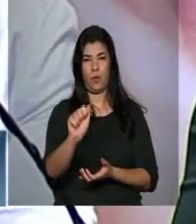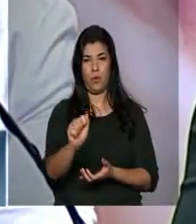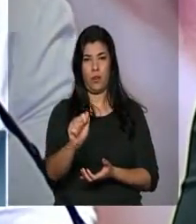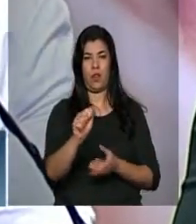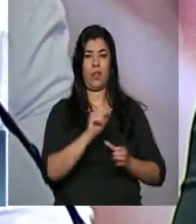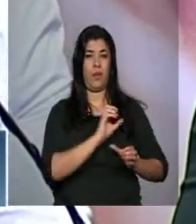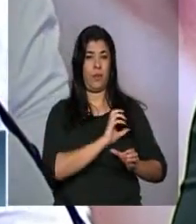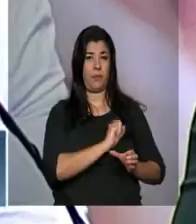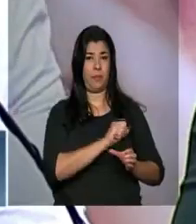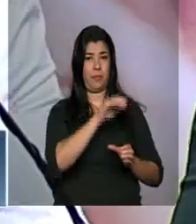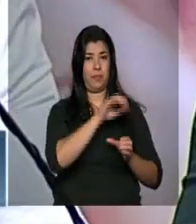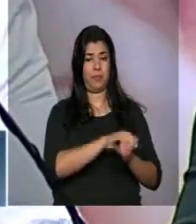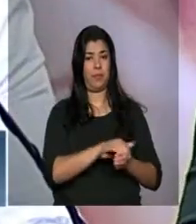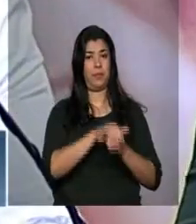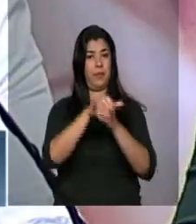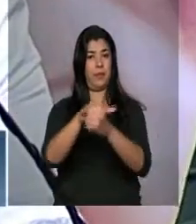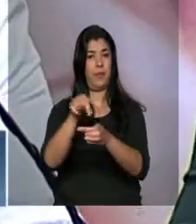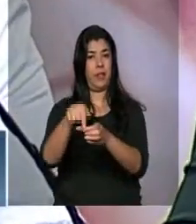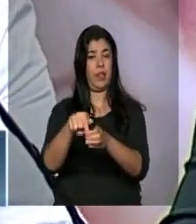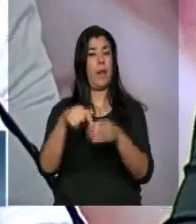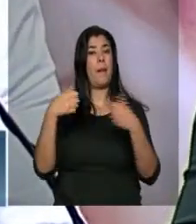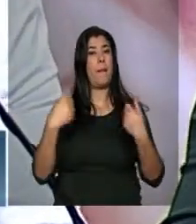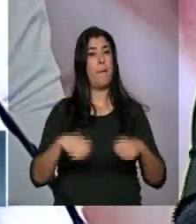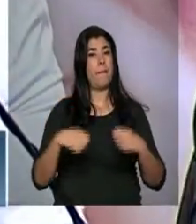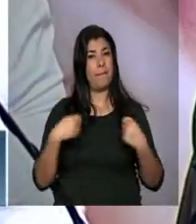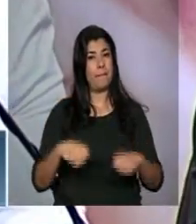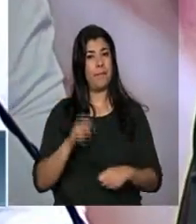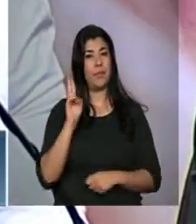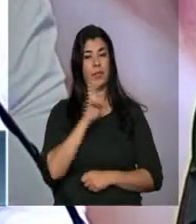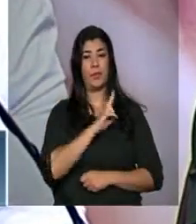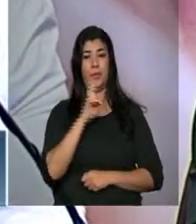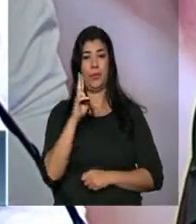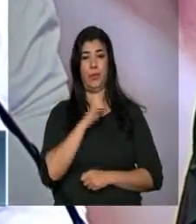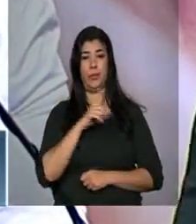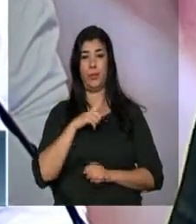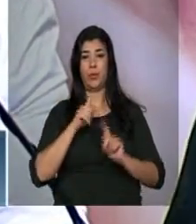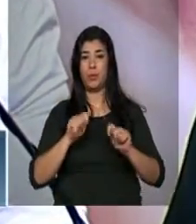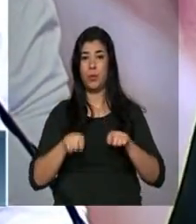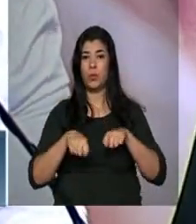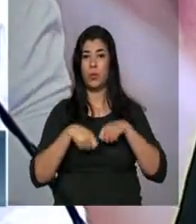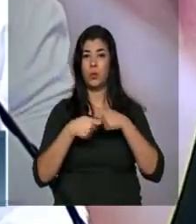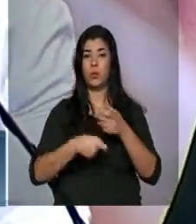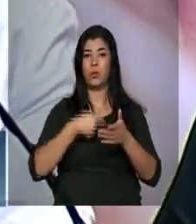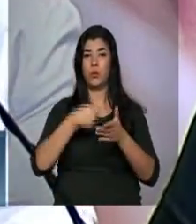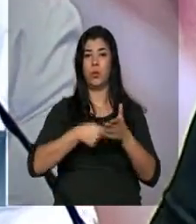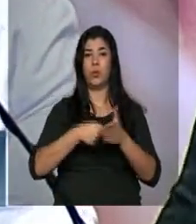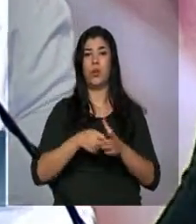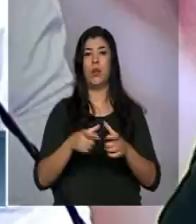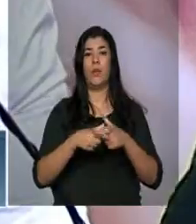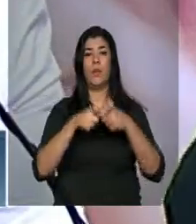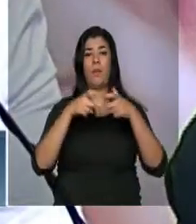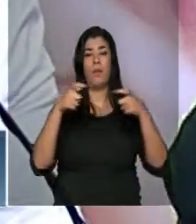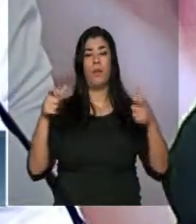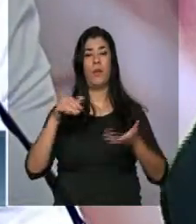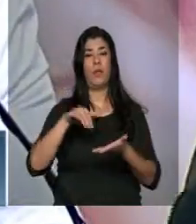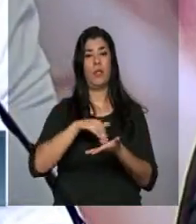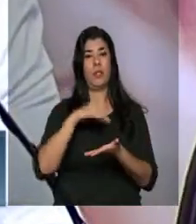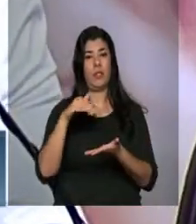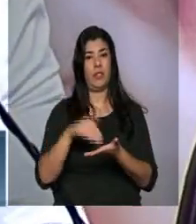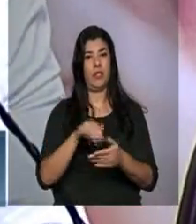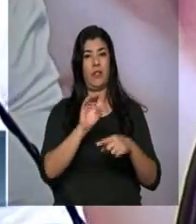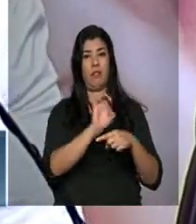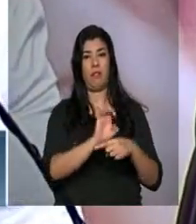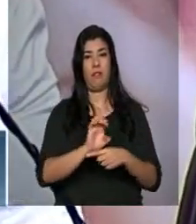ser extremamente reforçados pelas equipes das secretarias estaduais e secretarias municipais de